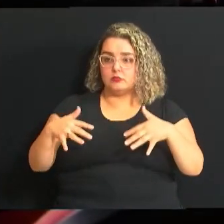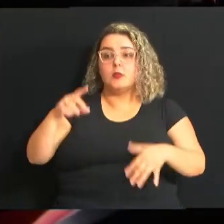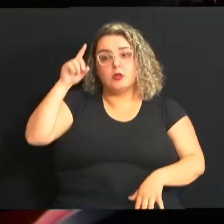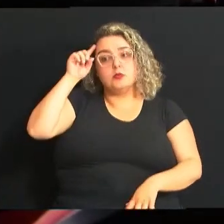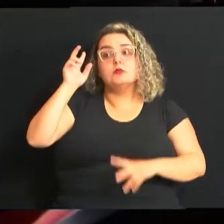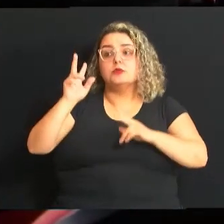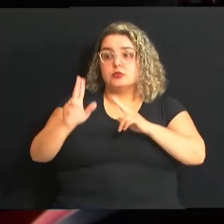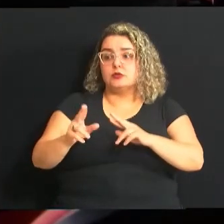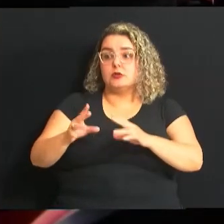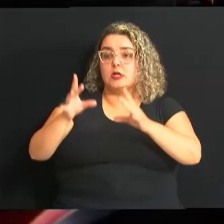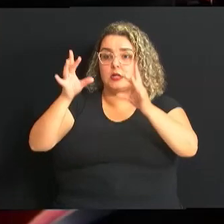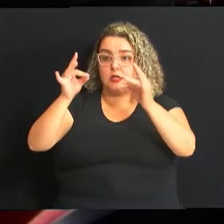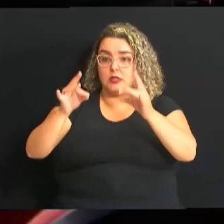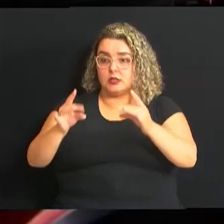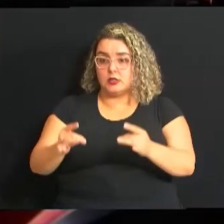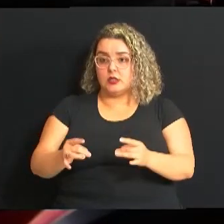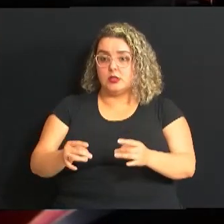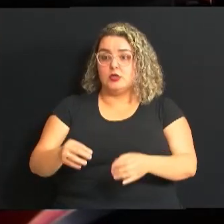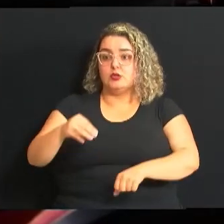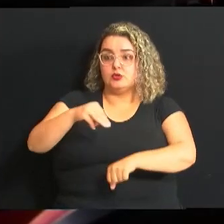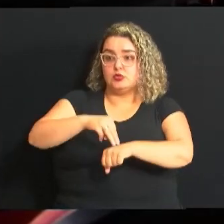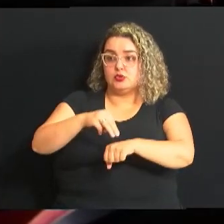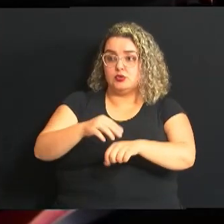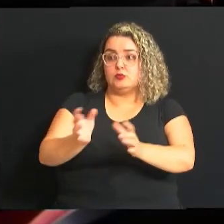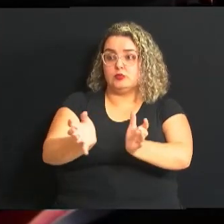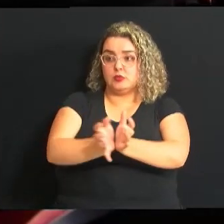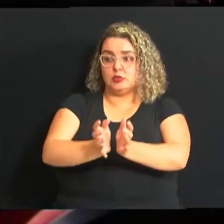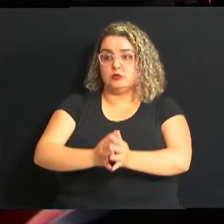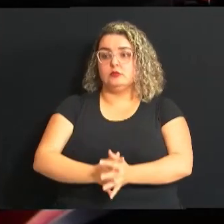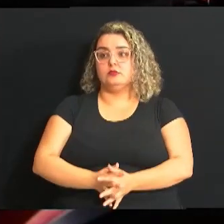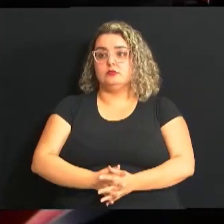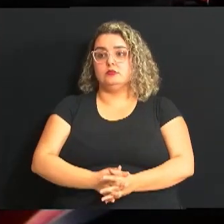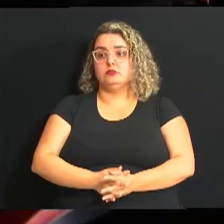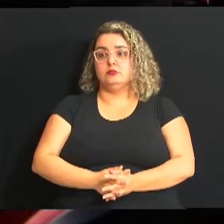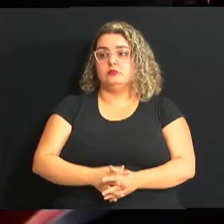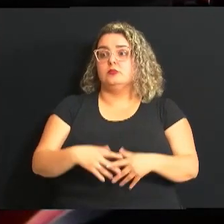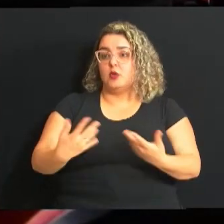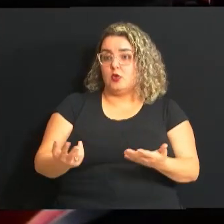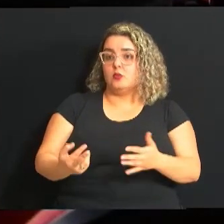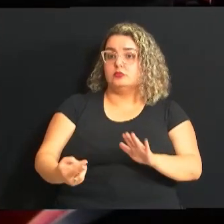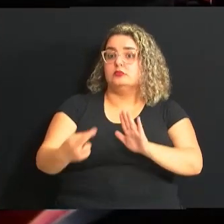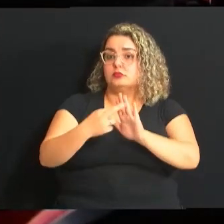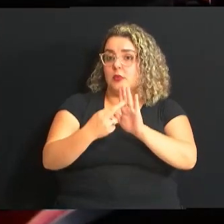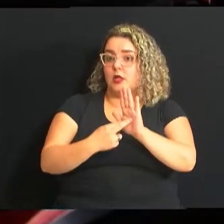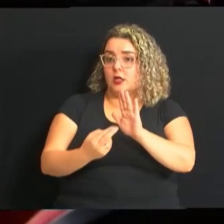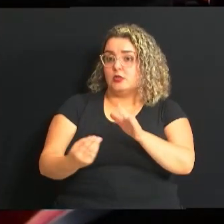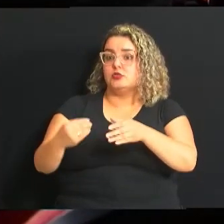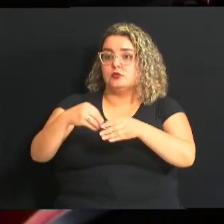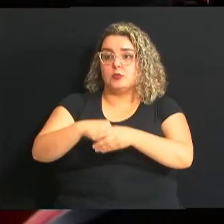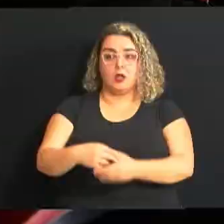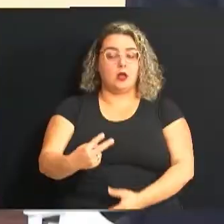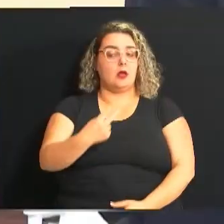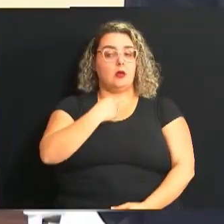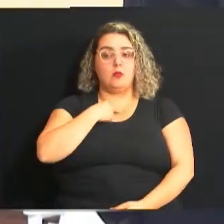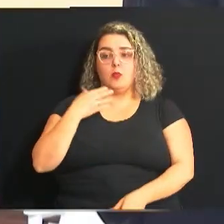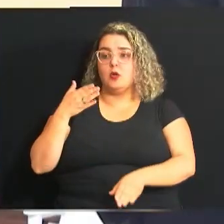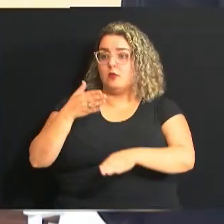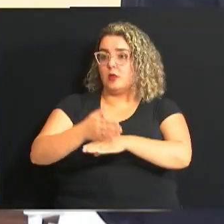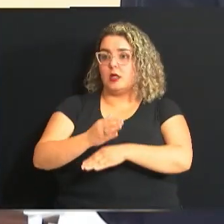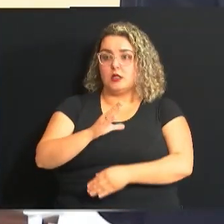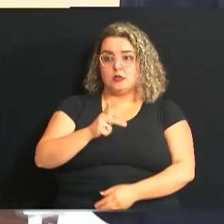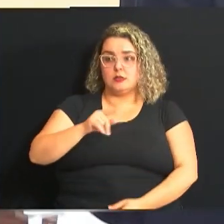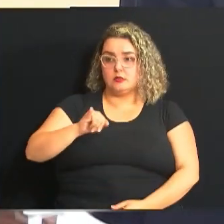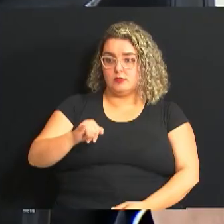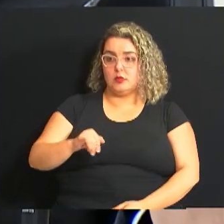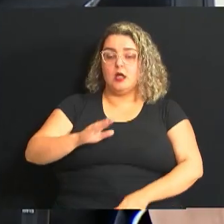serão definidos os membros da comissão. De acordo com o regimento interno, não podem participar da CPI a